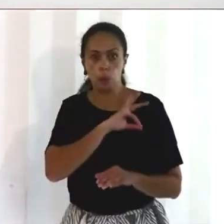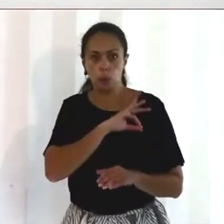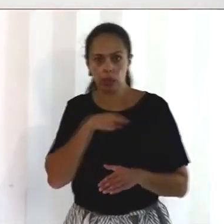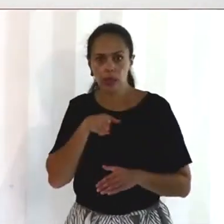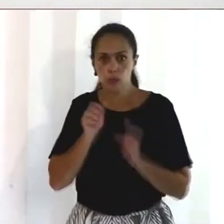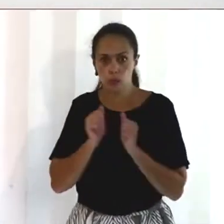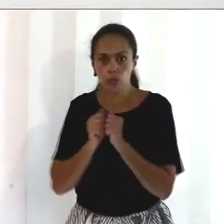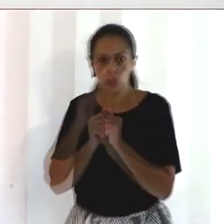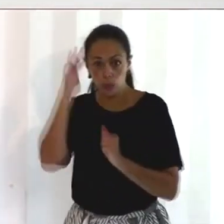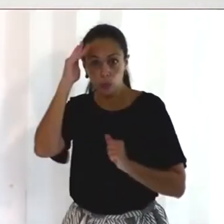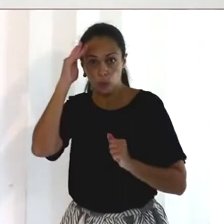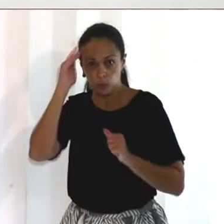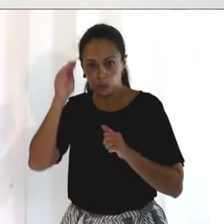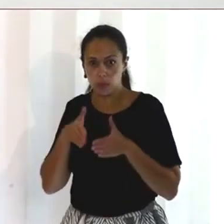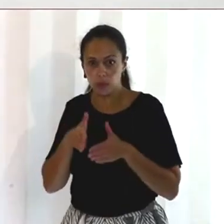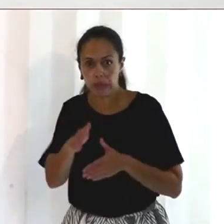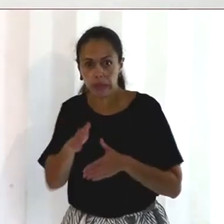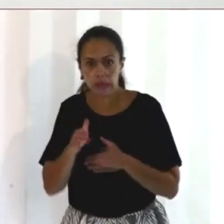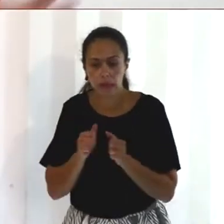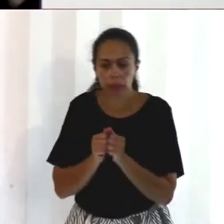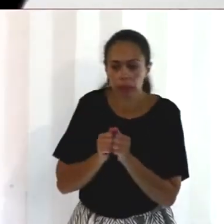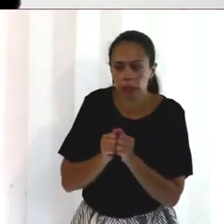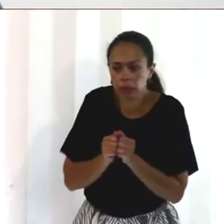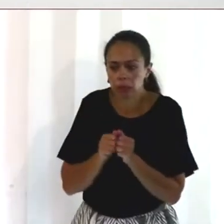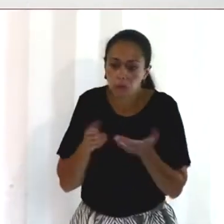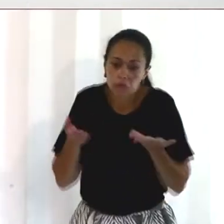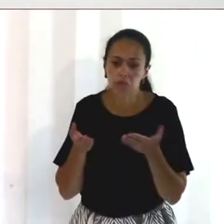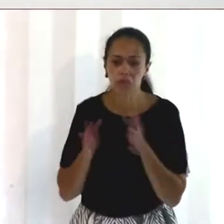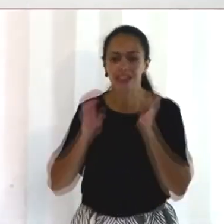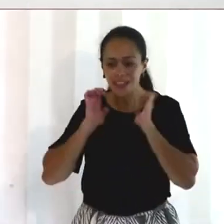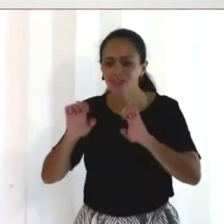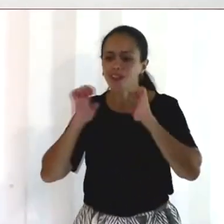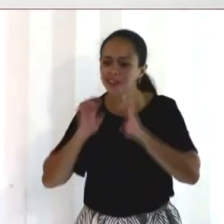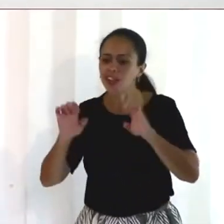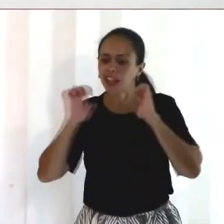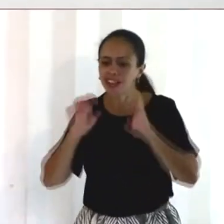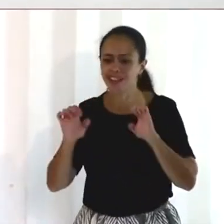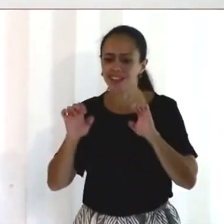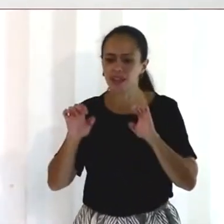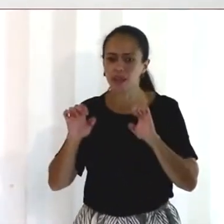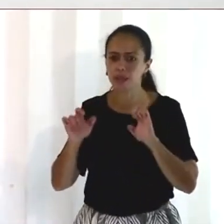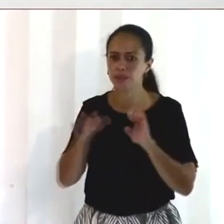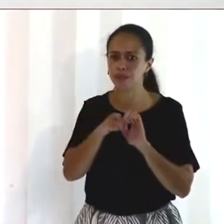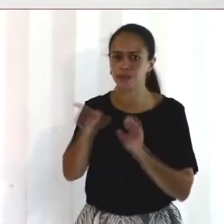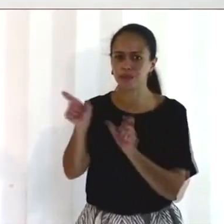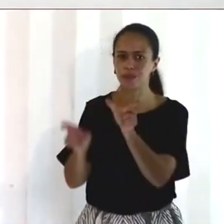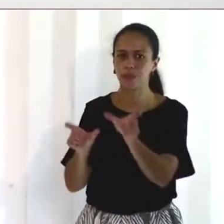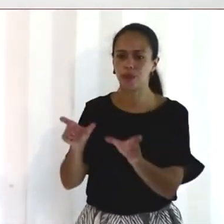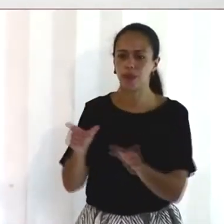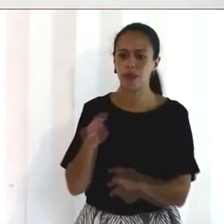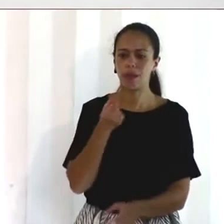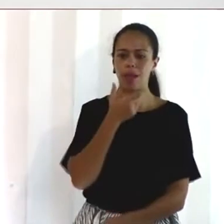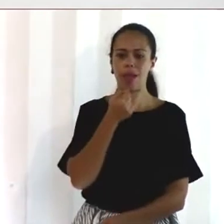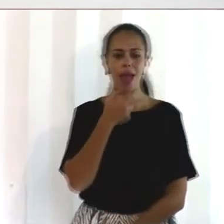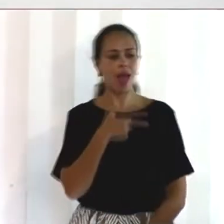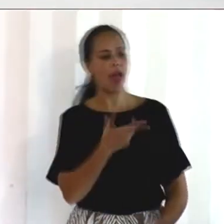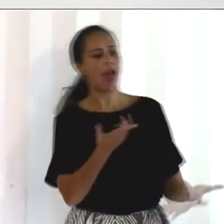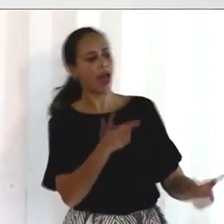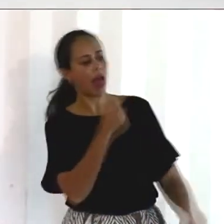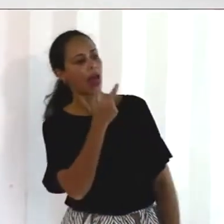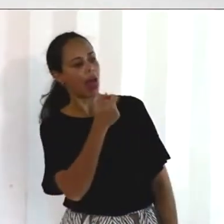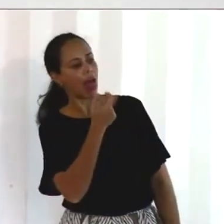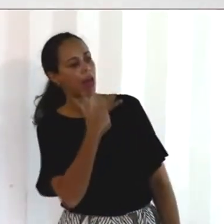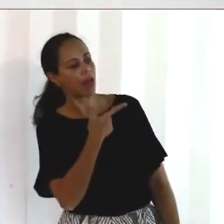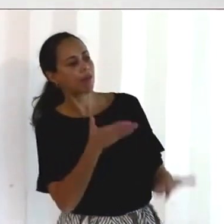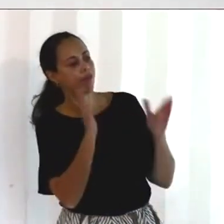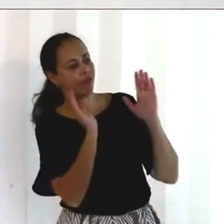nós, zombou de nós. A gente saiu de lá assim, puxa vida, a gente veio até aqui, corremos riscos